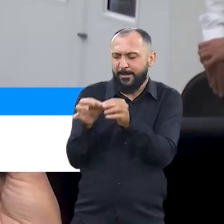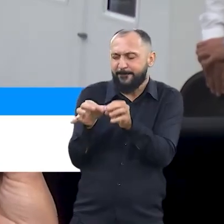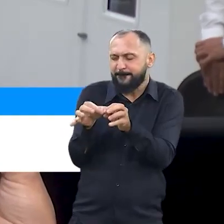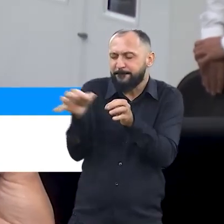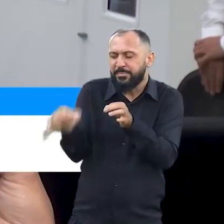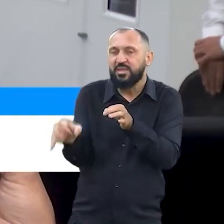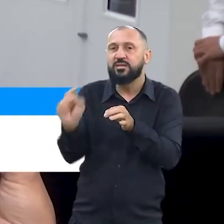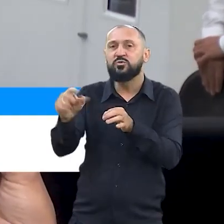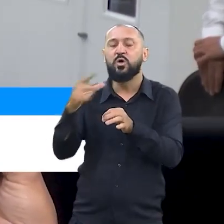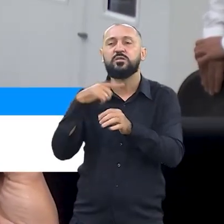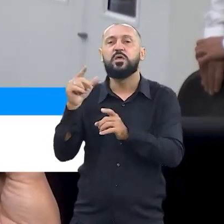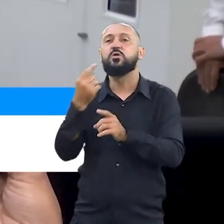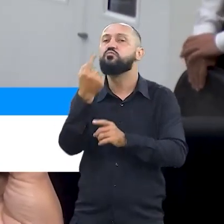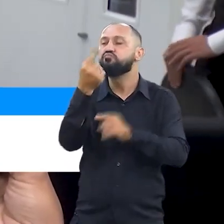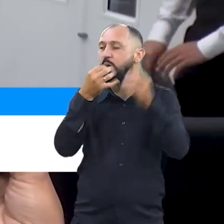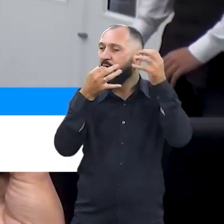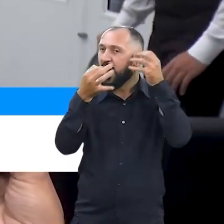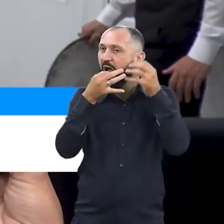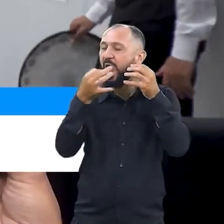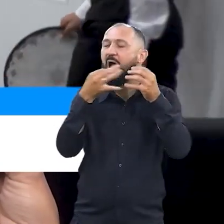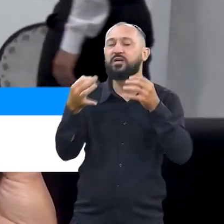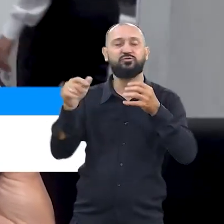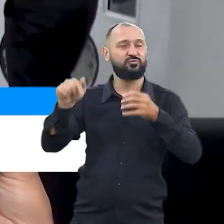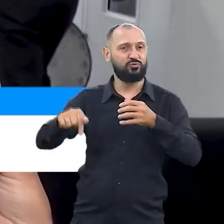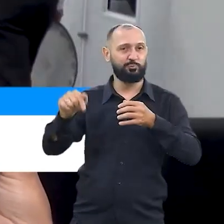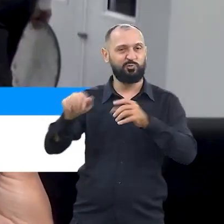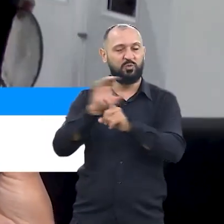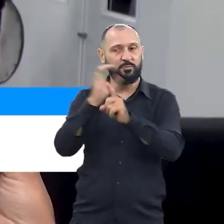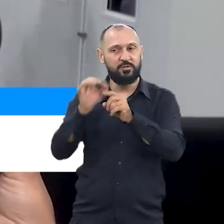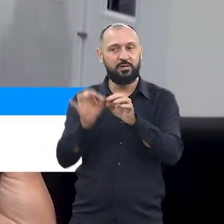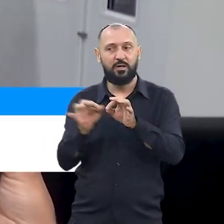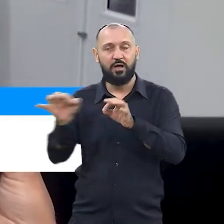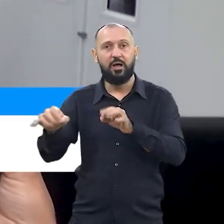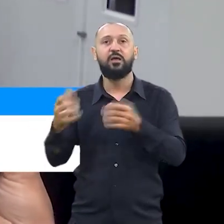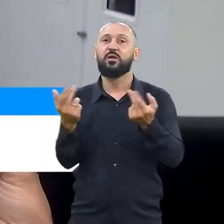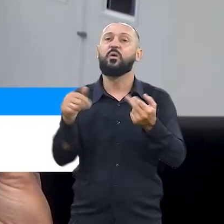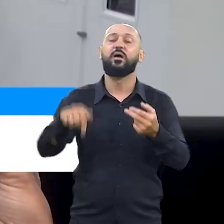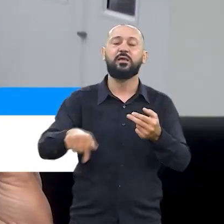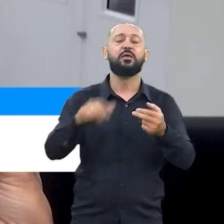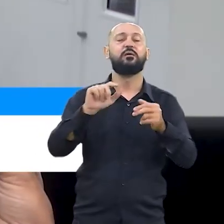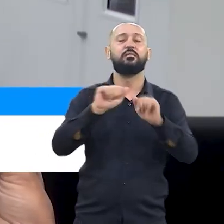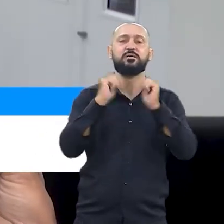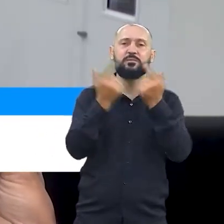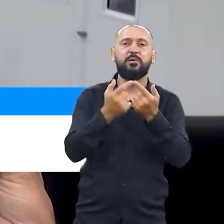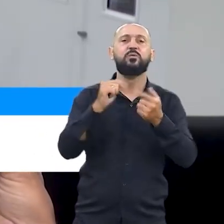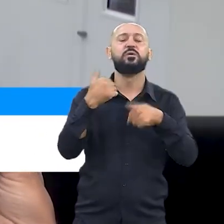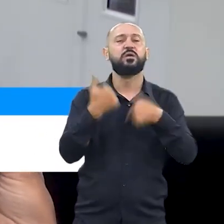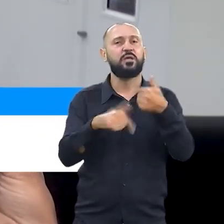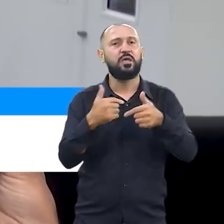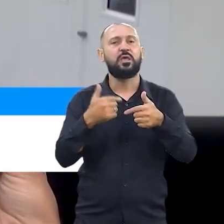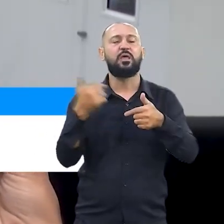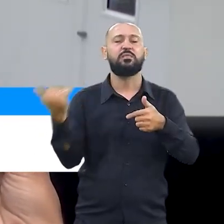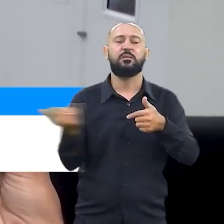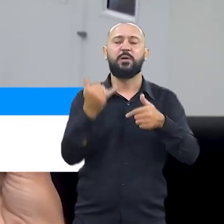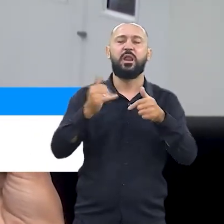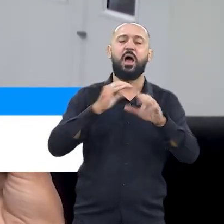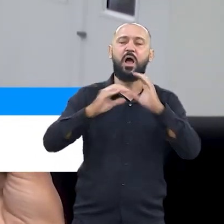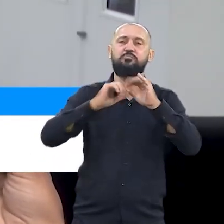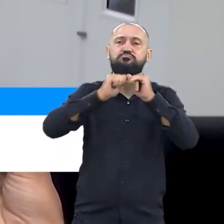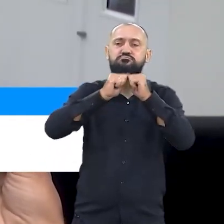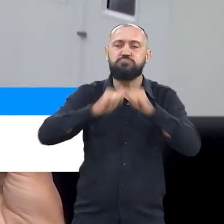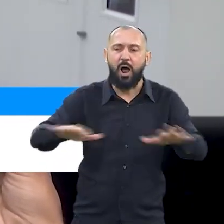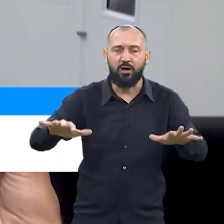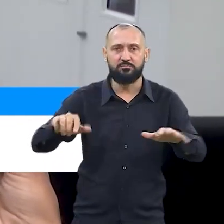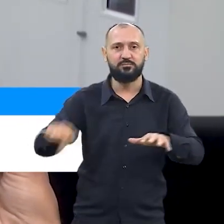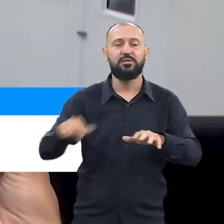possuem apenas uma rádio comunitária para poder levar informação, para, inclusive aqui mesmo, da nossa Assembleia, nosso trabalho aqui é muito importante a